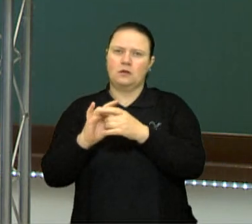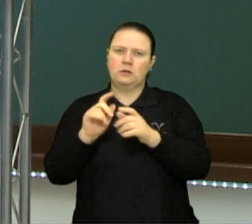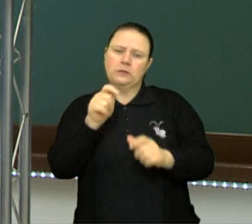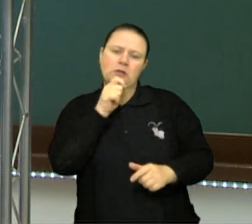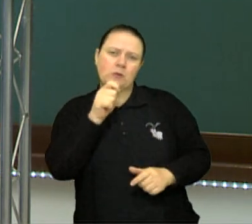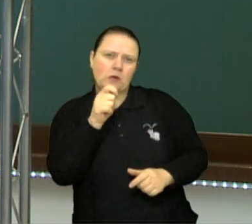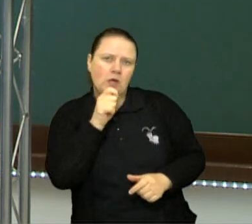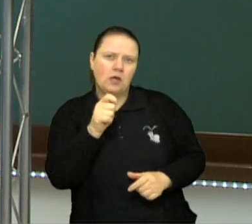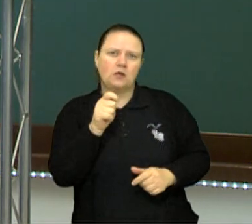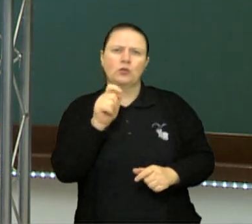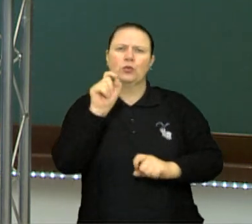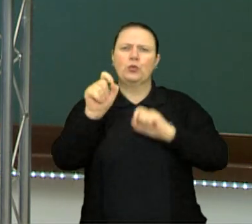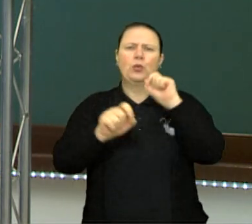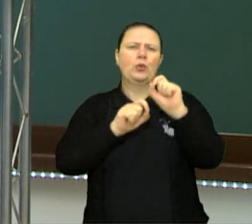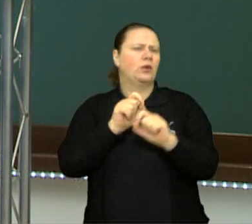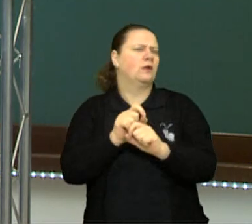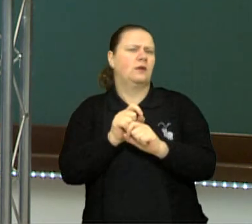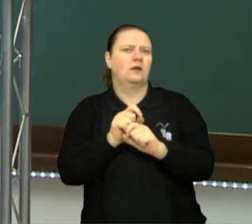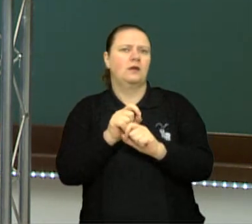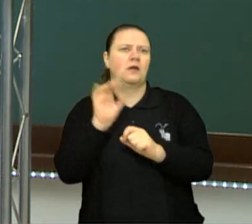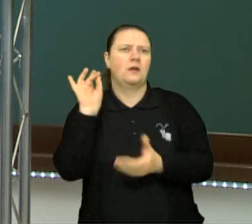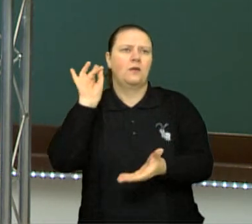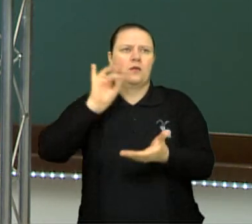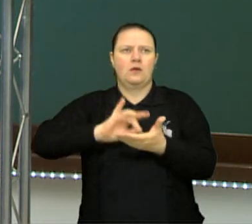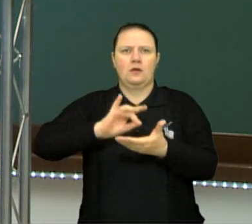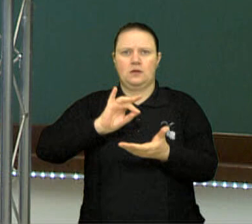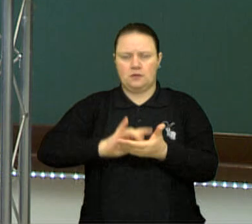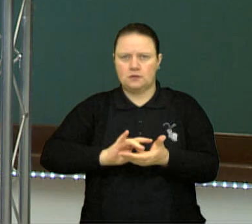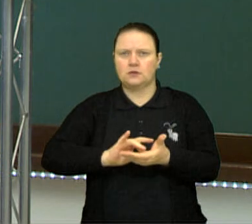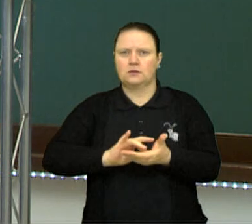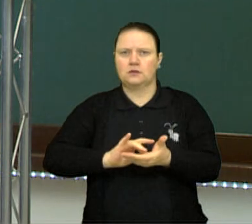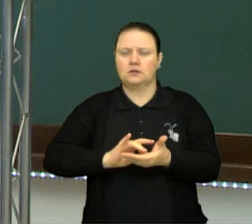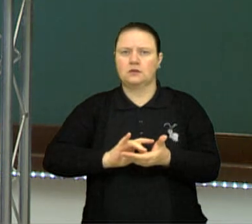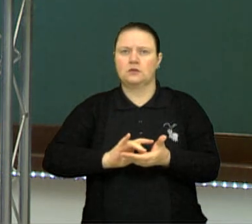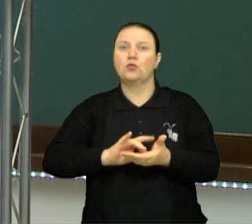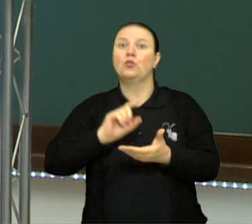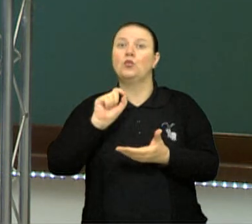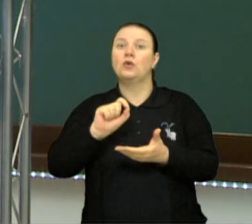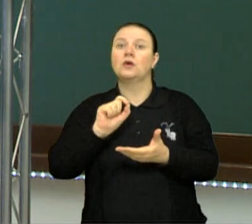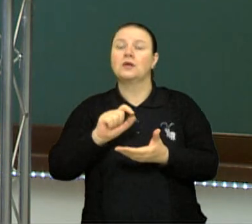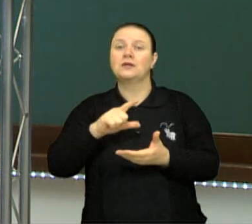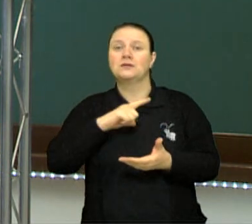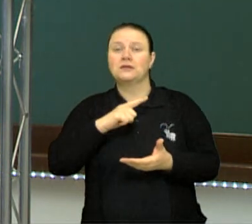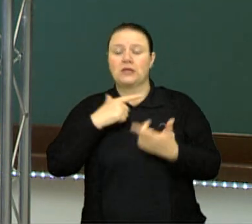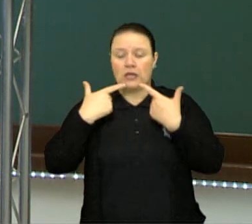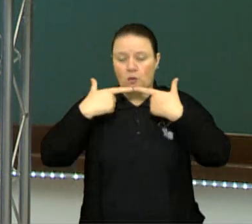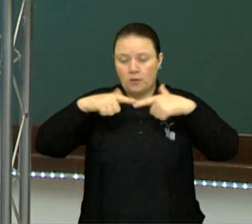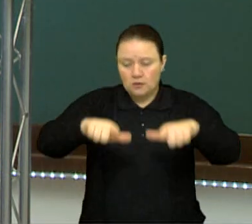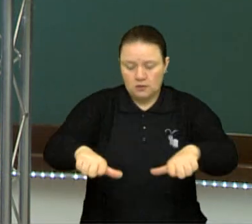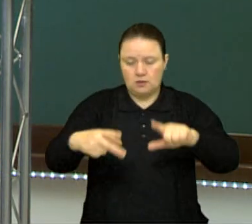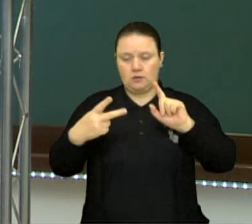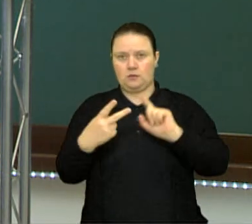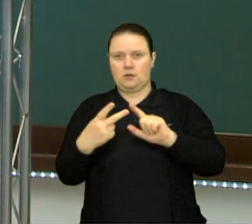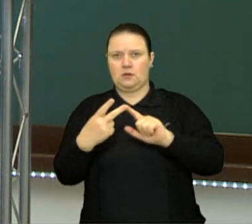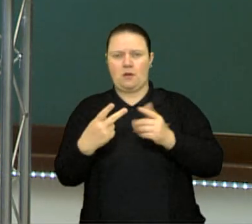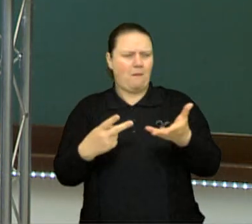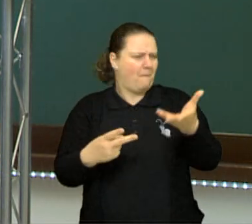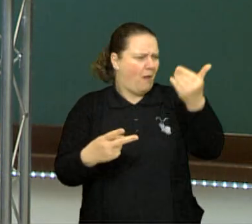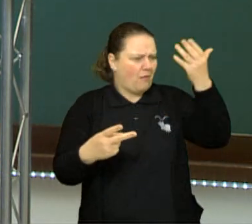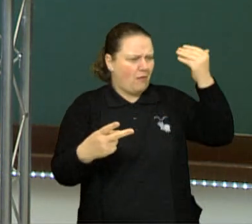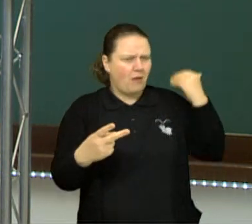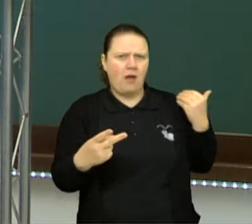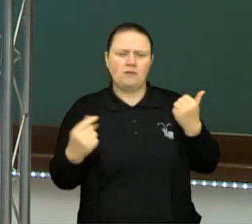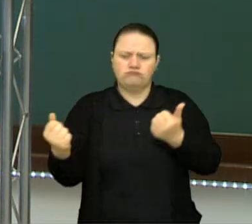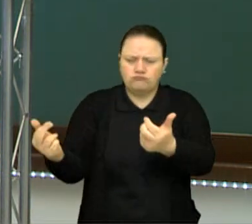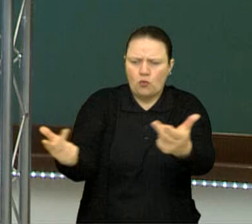uma chamadinha em que você estabeleça esse vínculo de que eles têm uma língua própria, eles têm um passado histórico em